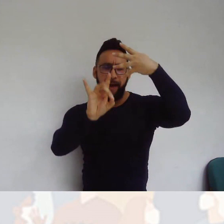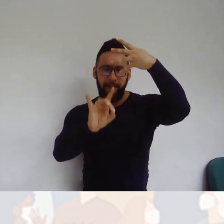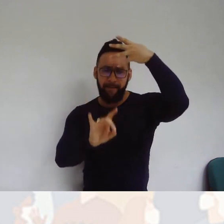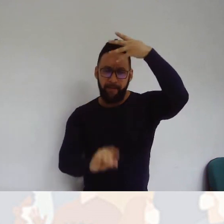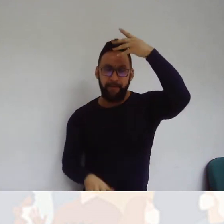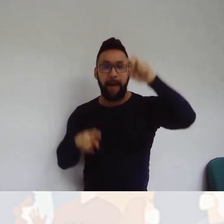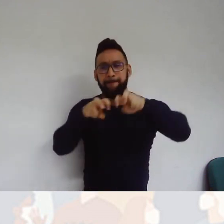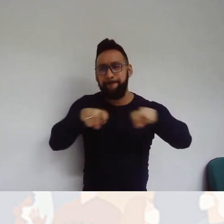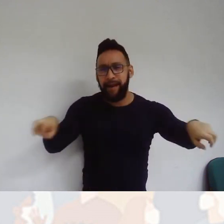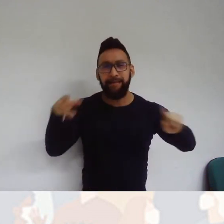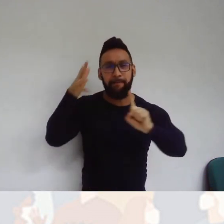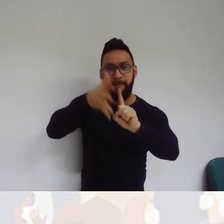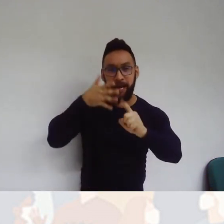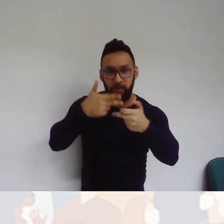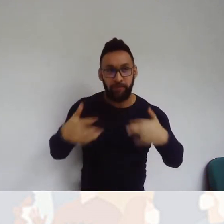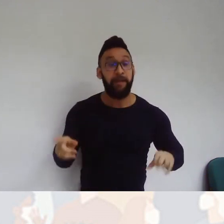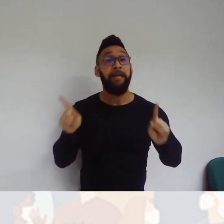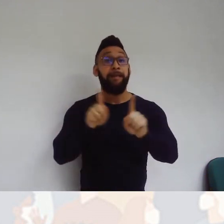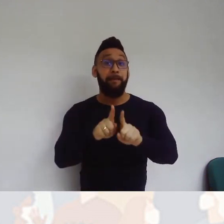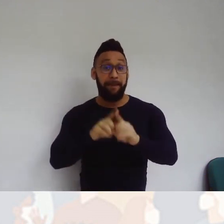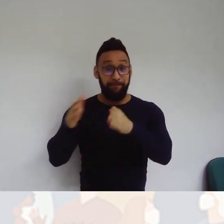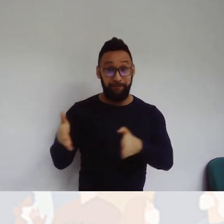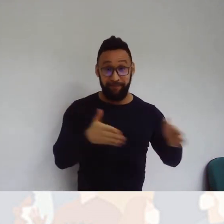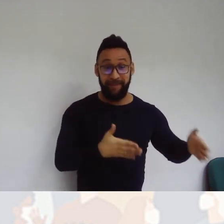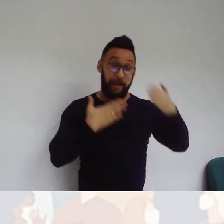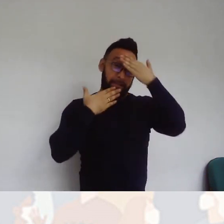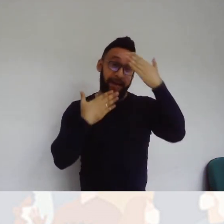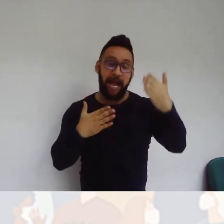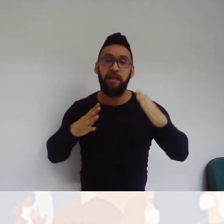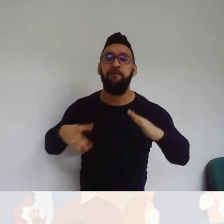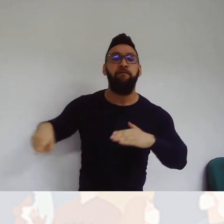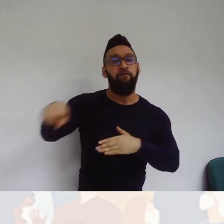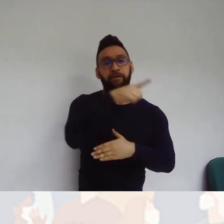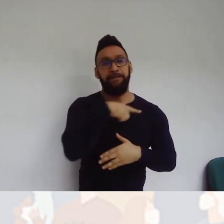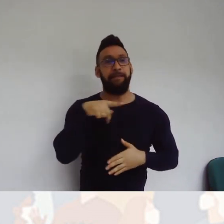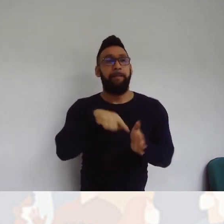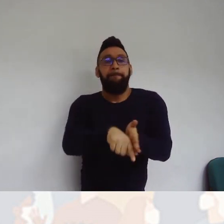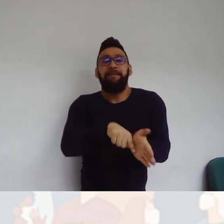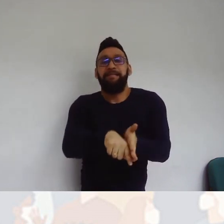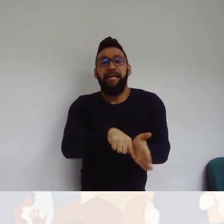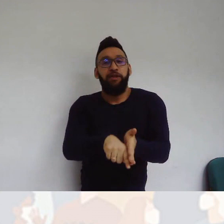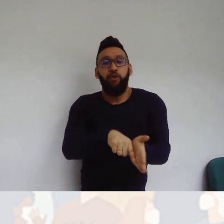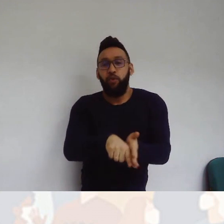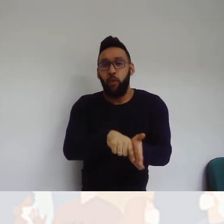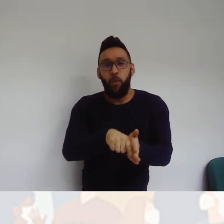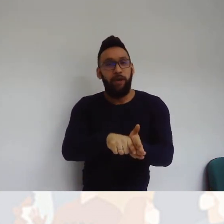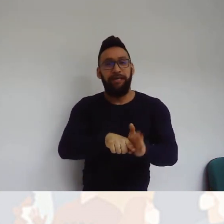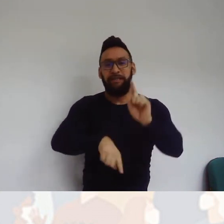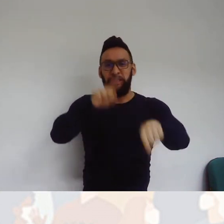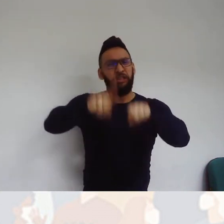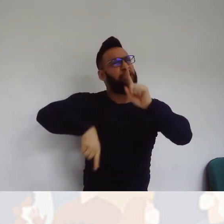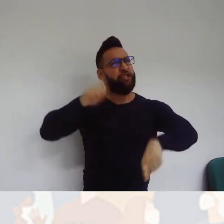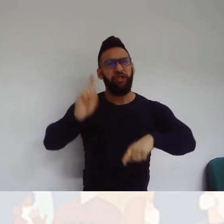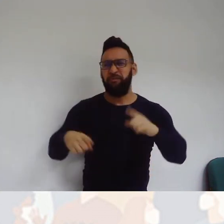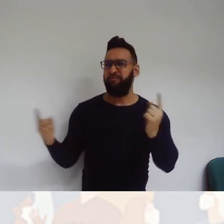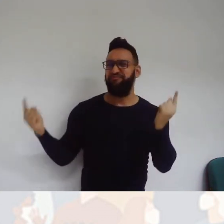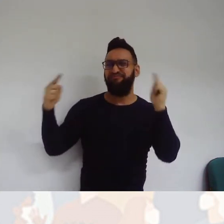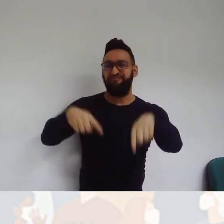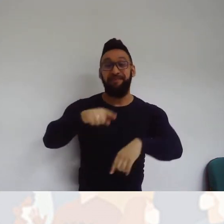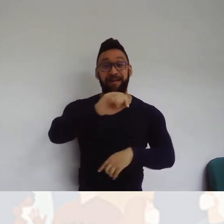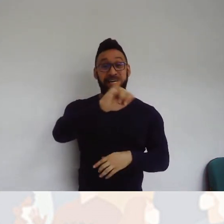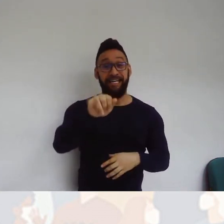pesquisadoras, jovens, né, pesquisadoras e pesquisadores, que vieram prestigiar o nosso evento com a iniciação científica. A gente